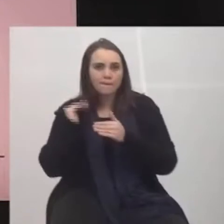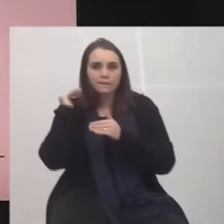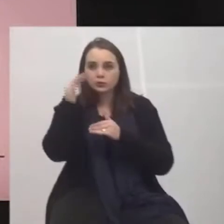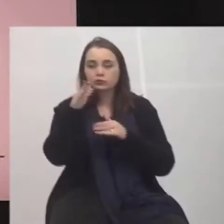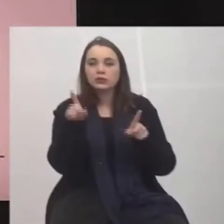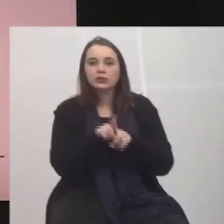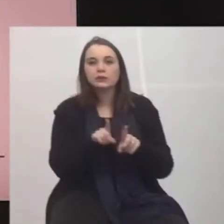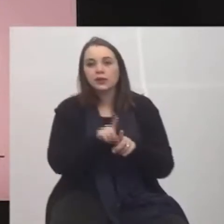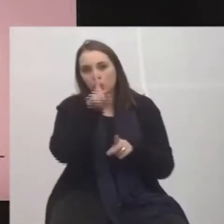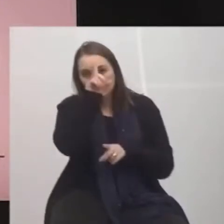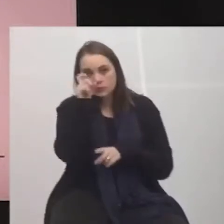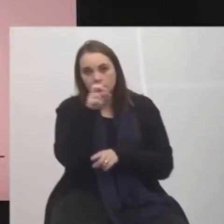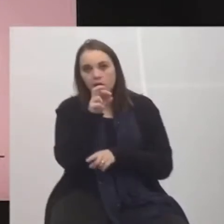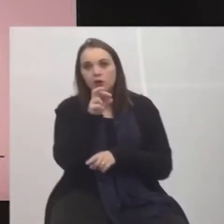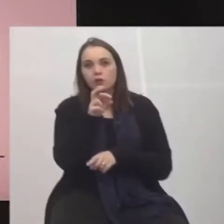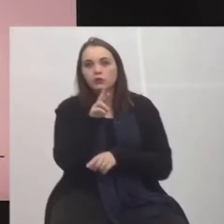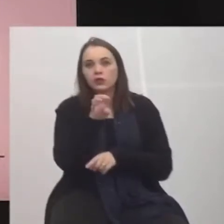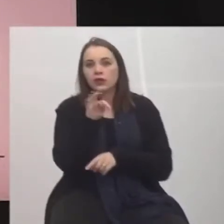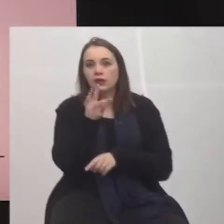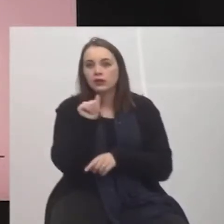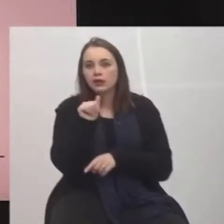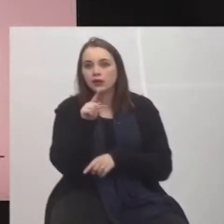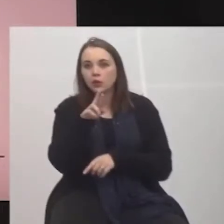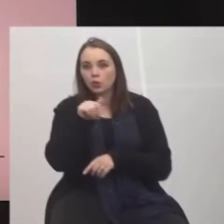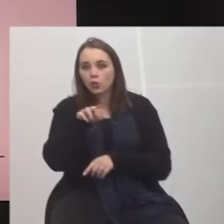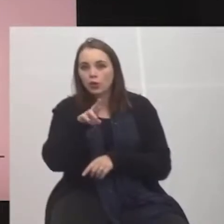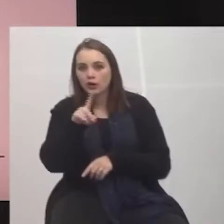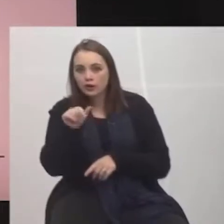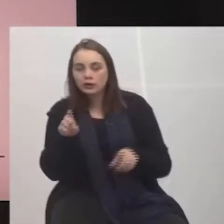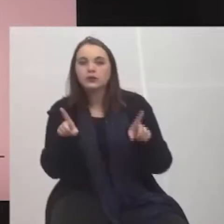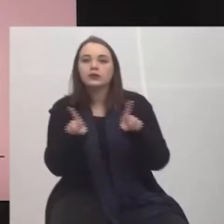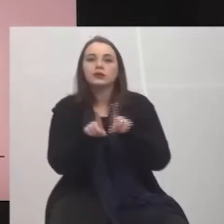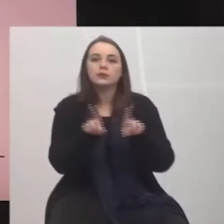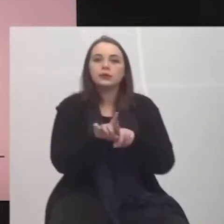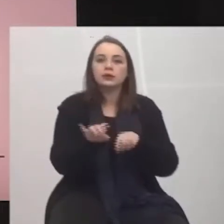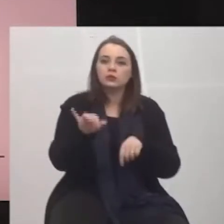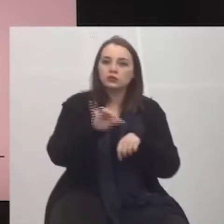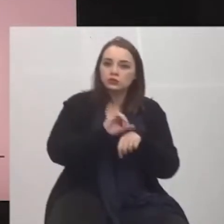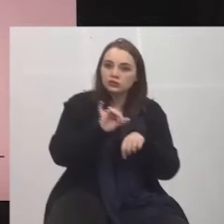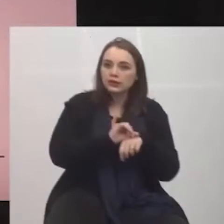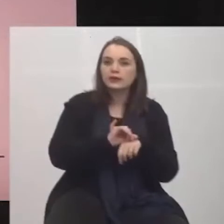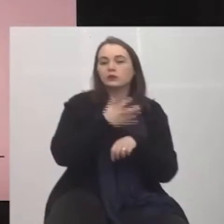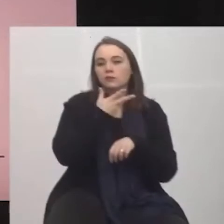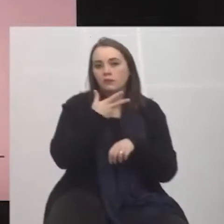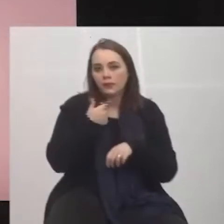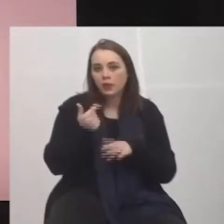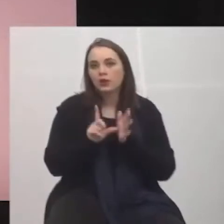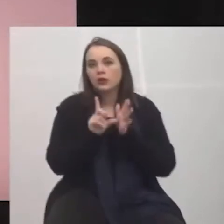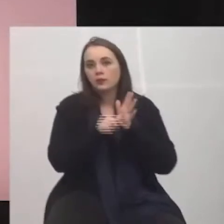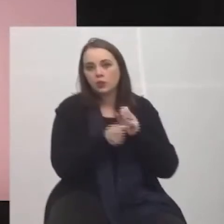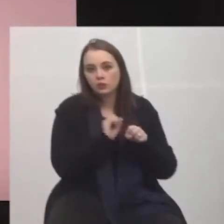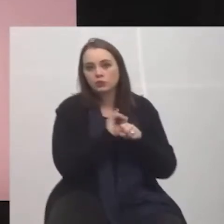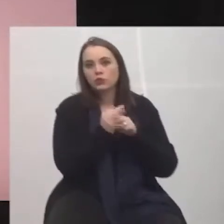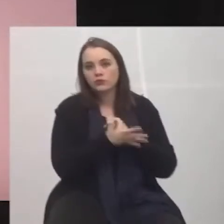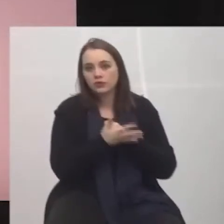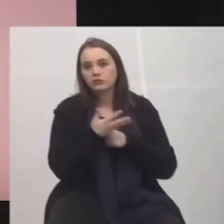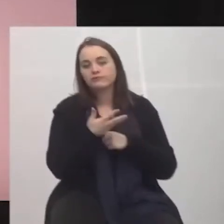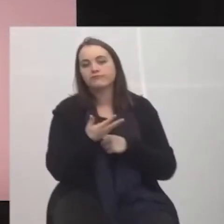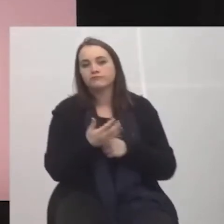Retaguarda mantido e o Centro de Reabilitação Multiprofissional pós-Covid também mantido durante todo o período.